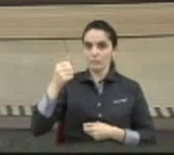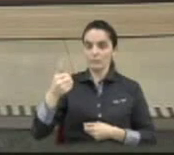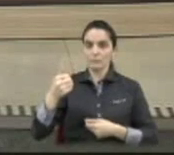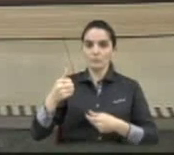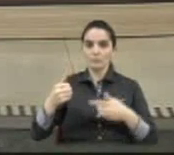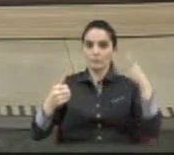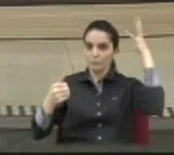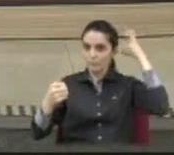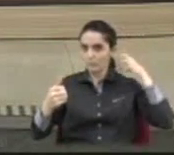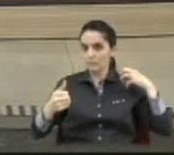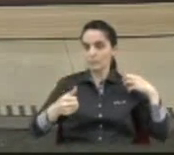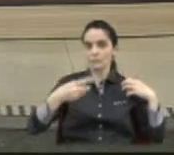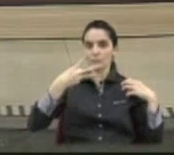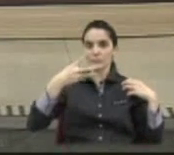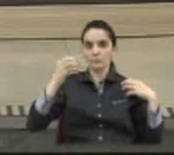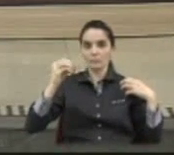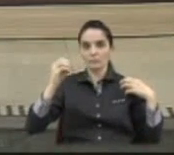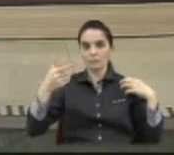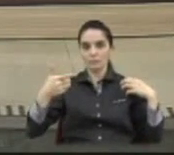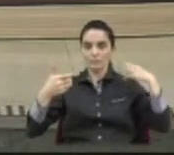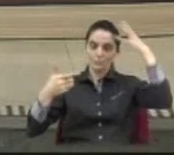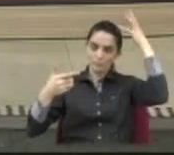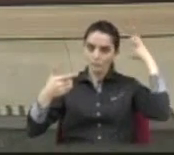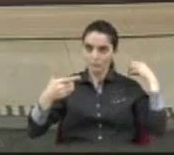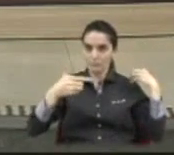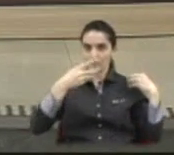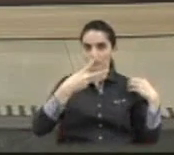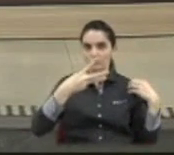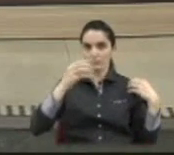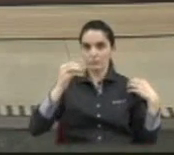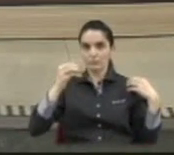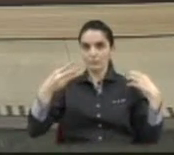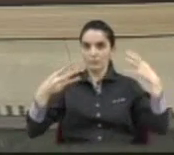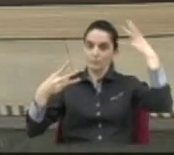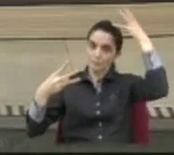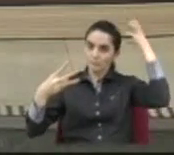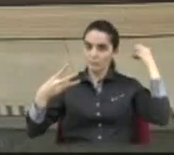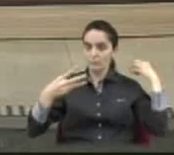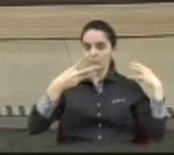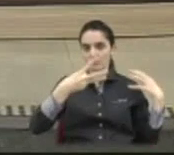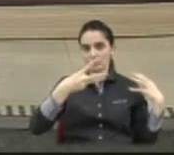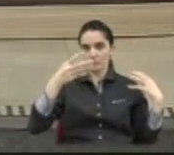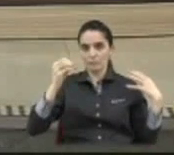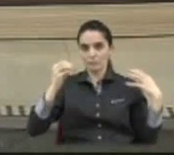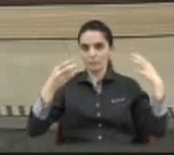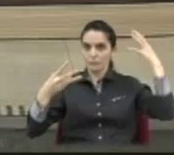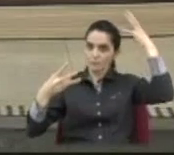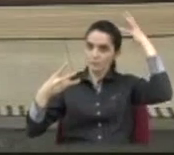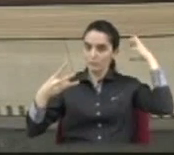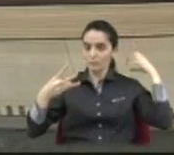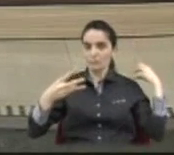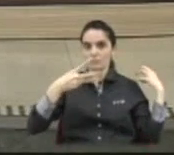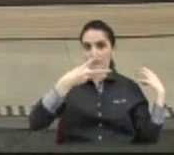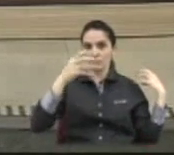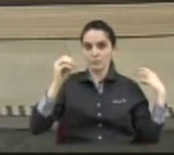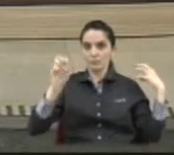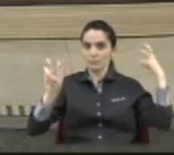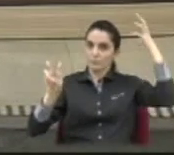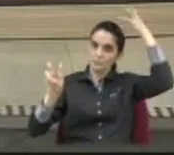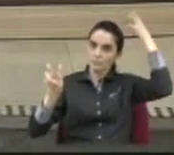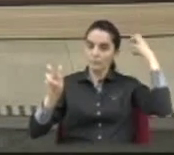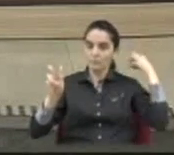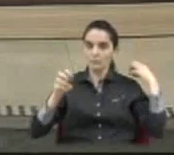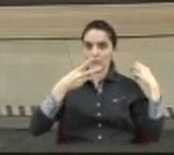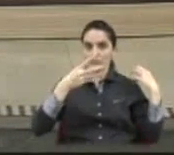Lubogo, 302, Lubogo, 303, Lubogo, 304, Lubogo, 305, Lubogo, 306,